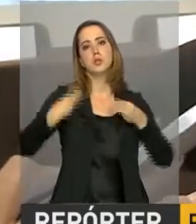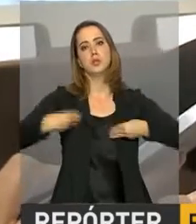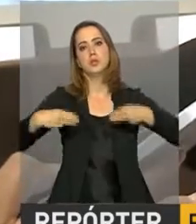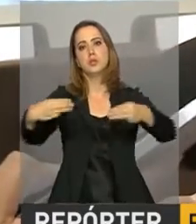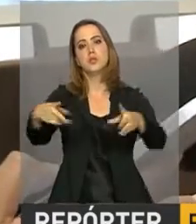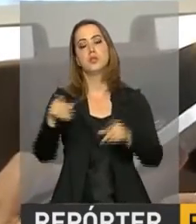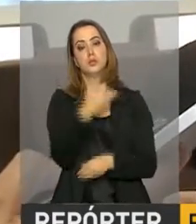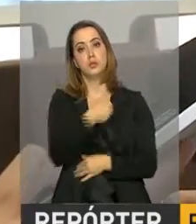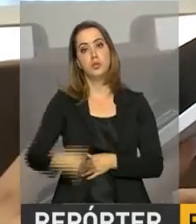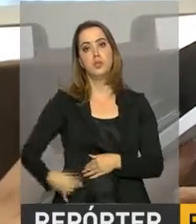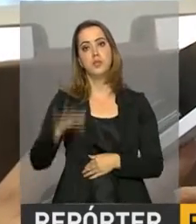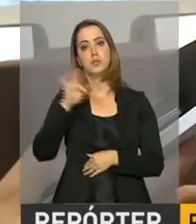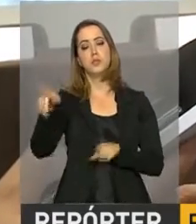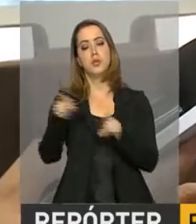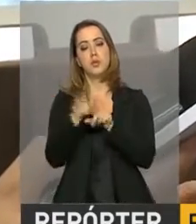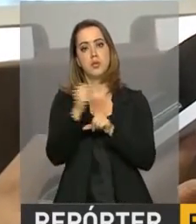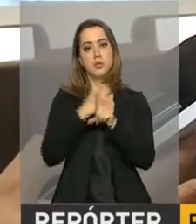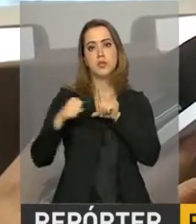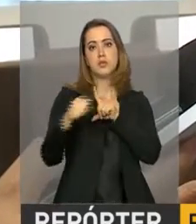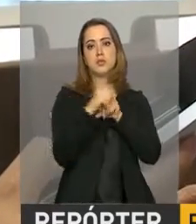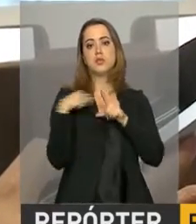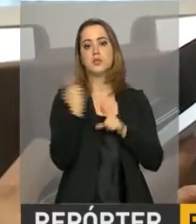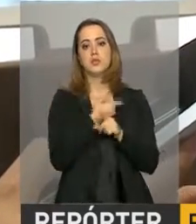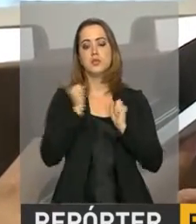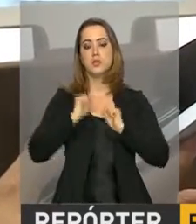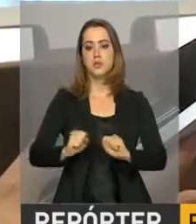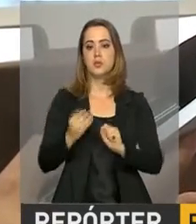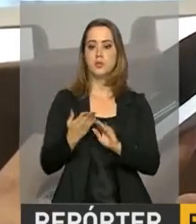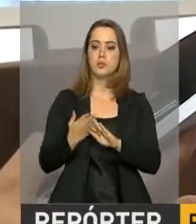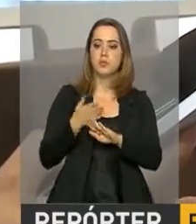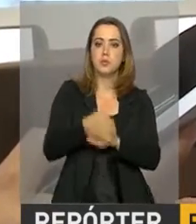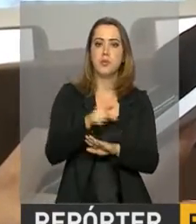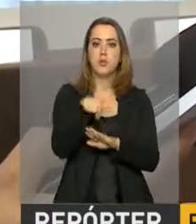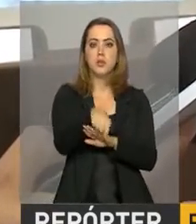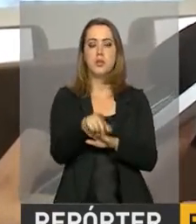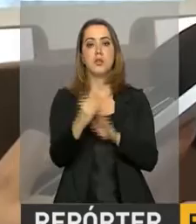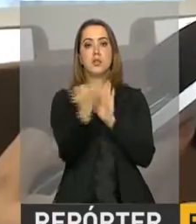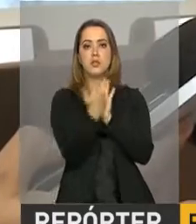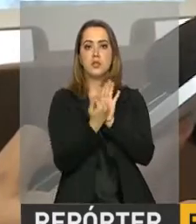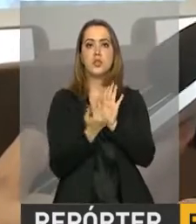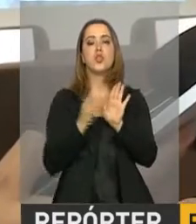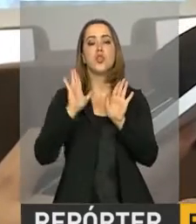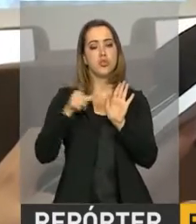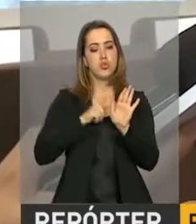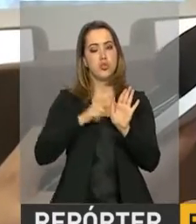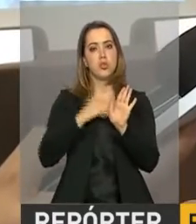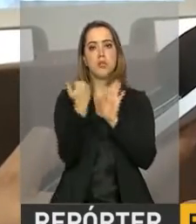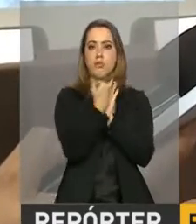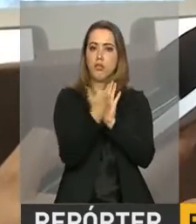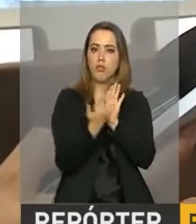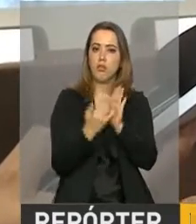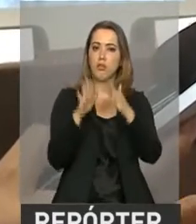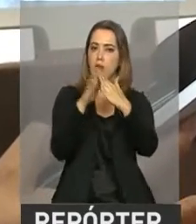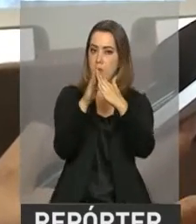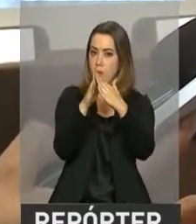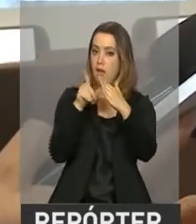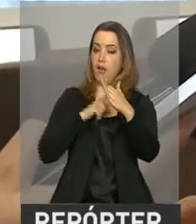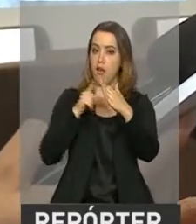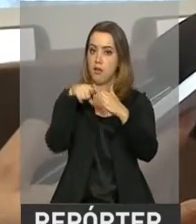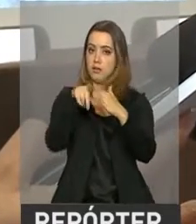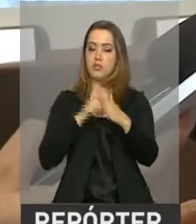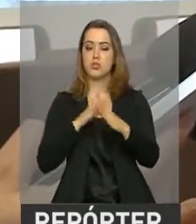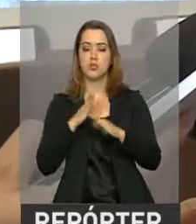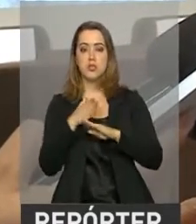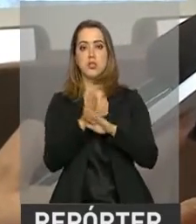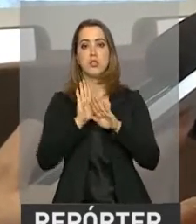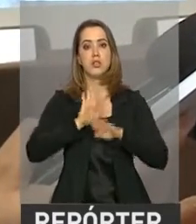federal e também com a sociedade para que nós possamos implantar. Implantando esse projeto, já tem uma casa que o Instituto Carlos Chagas trabalha, nós já estamos conseguindo também